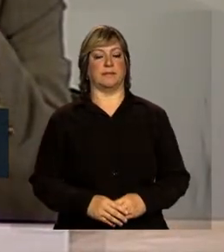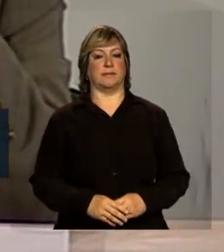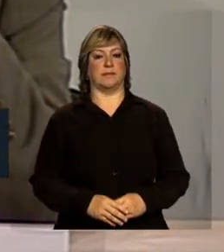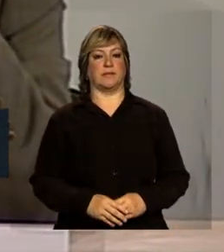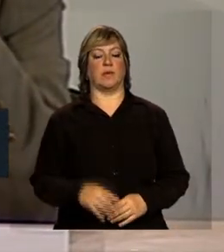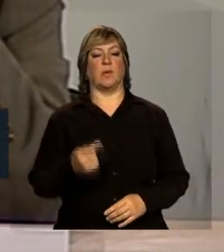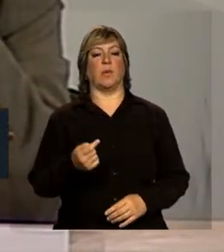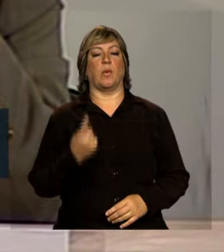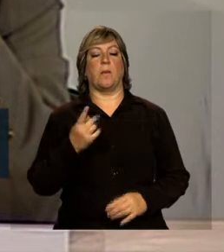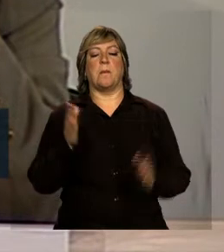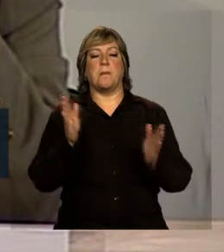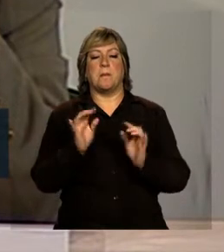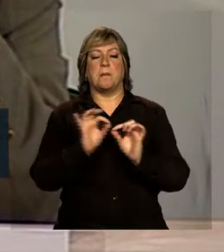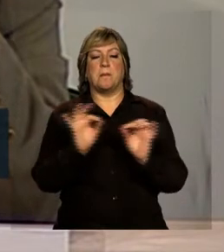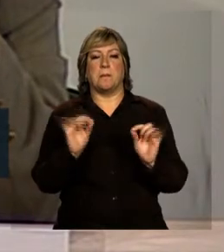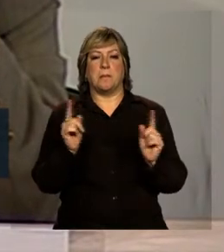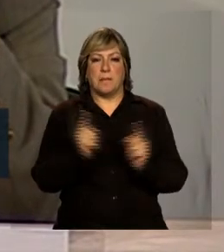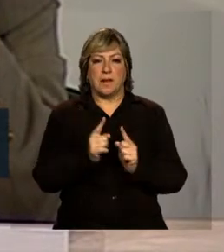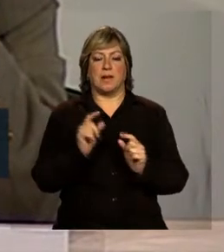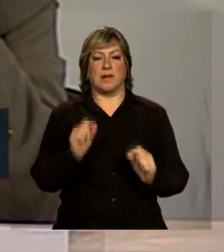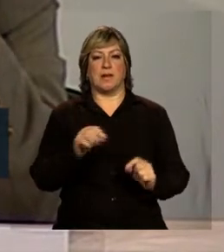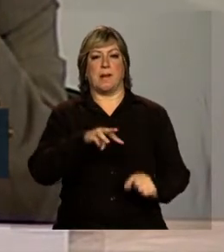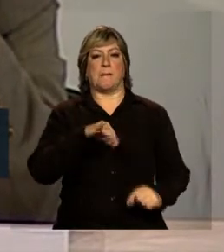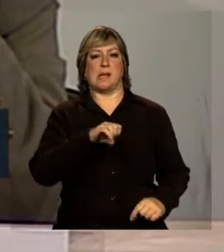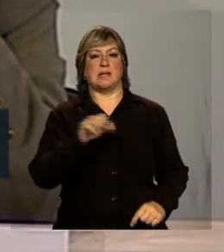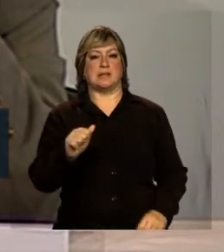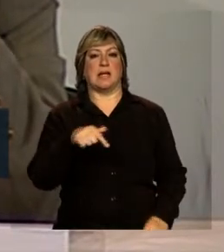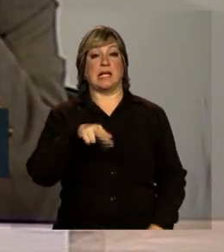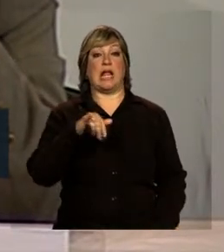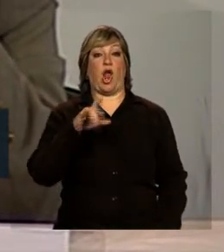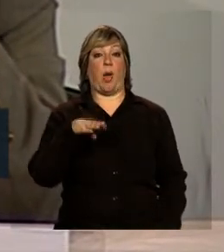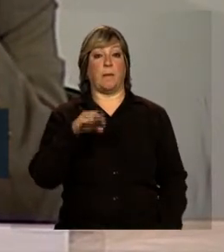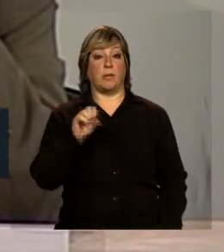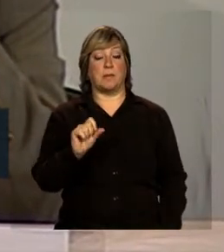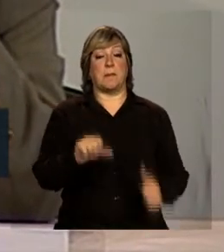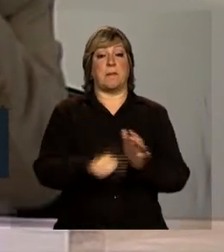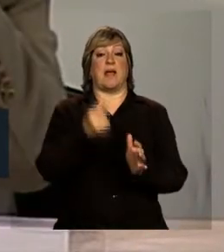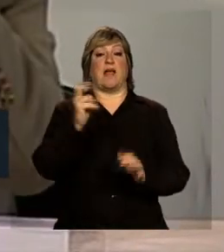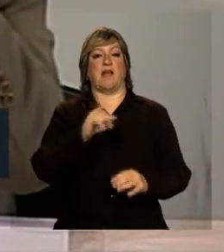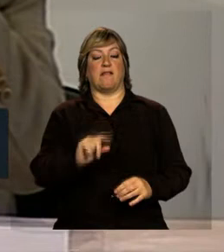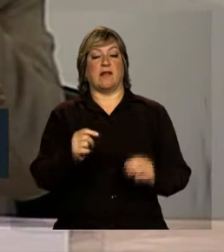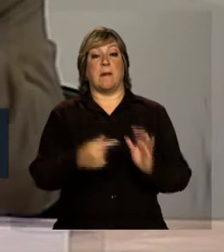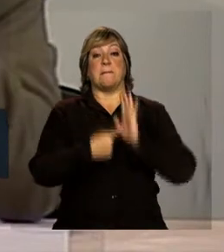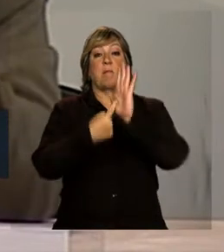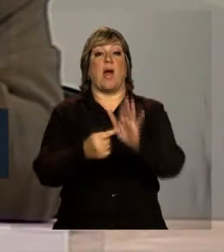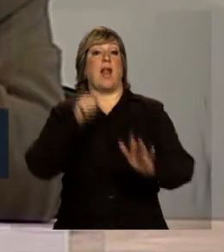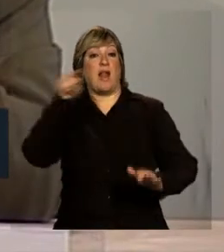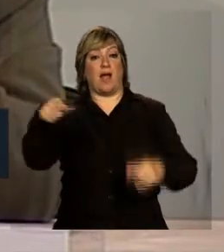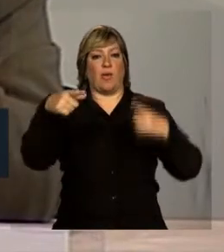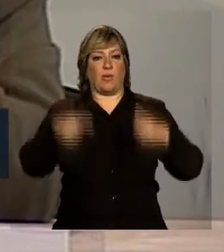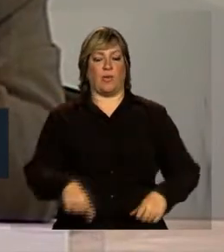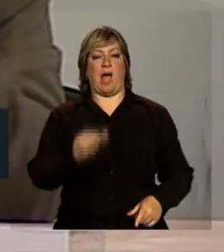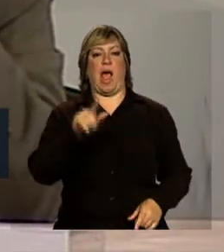um pequeno texto da Missa dos Quilombos, que pela primeira vez foi apresentada lá, no alto